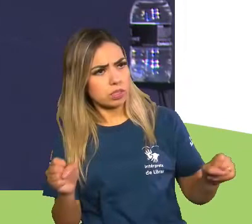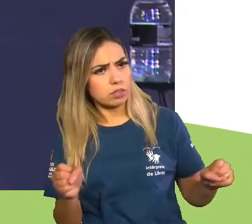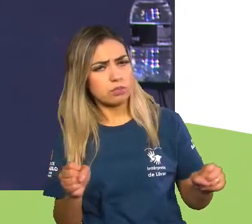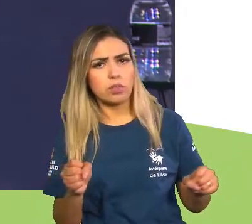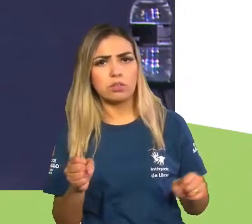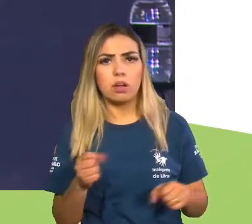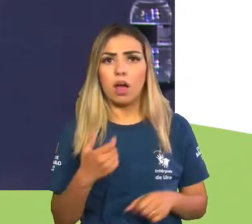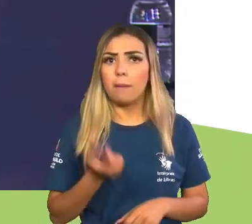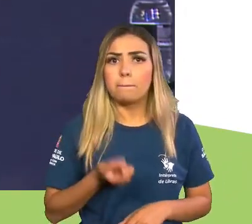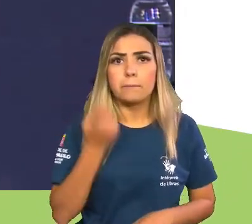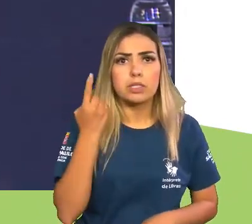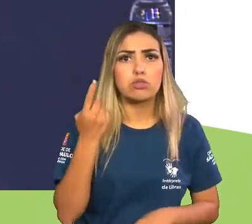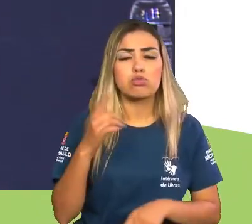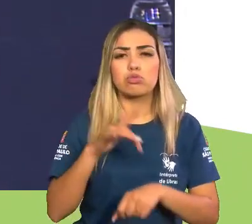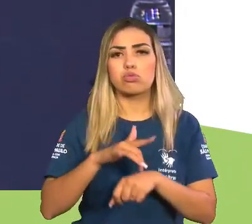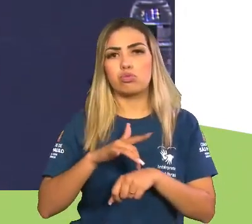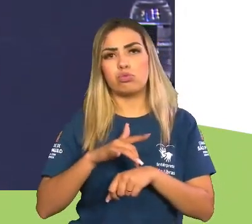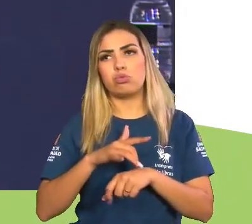absurdo. De o quê?